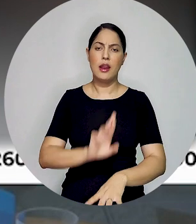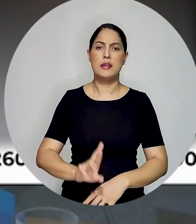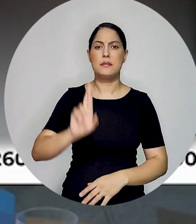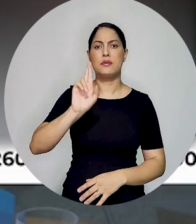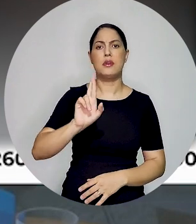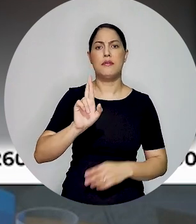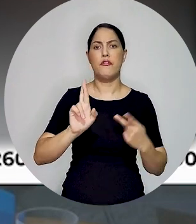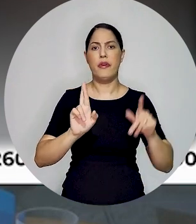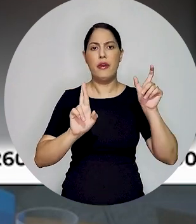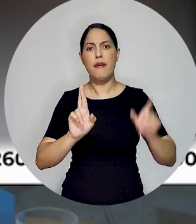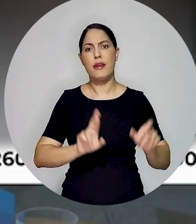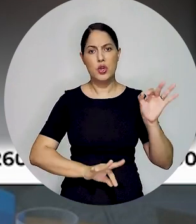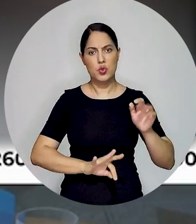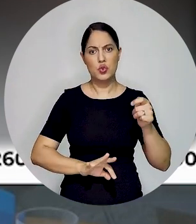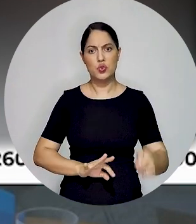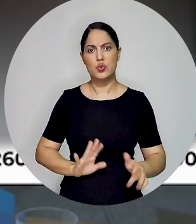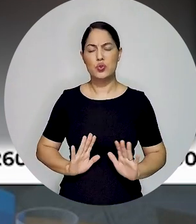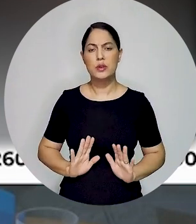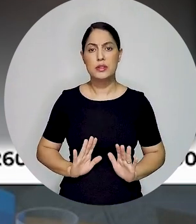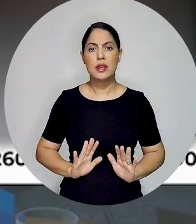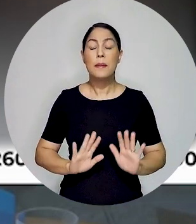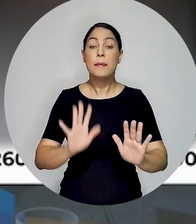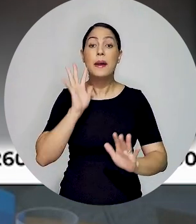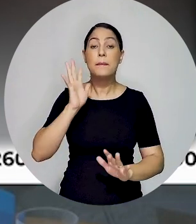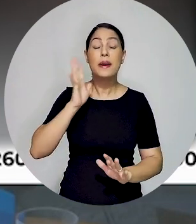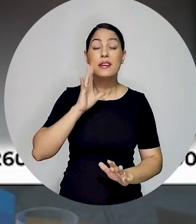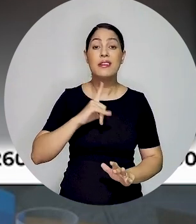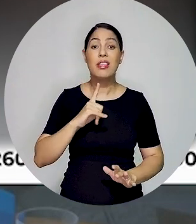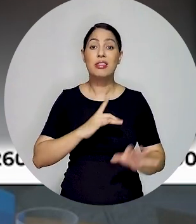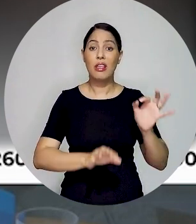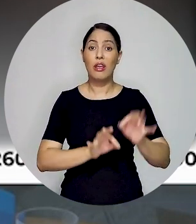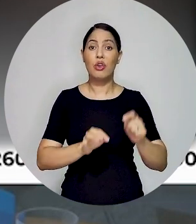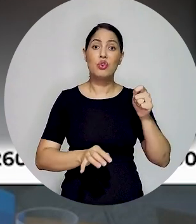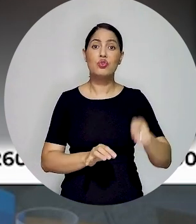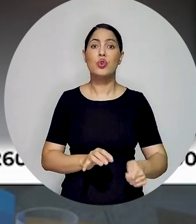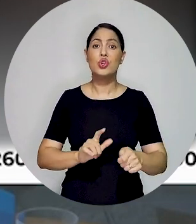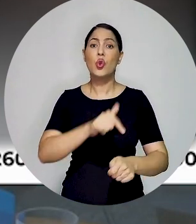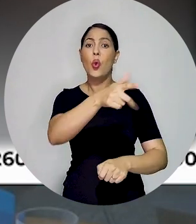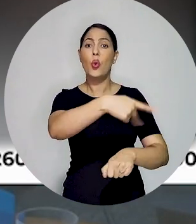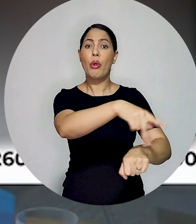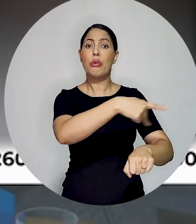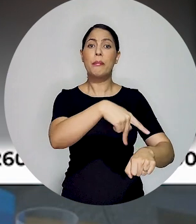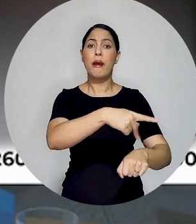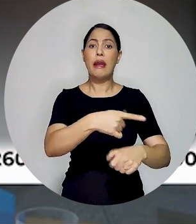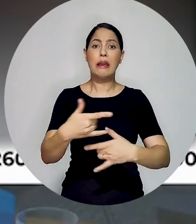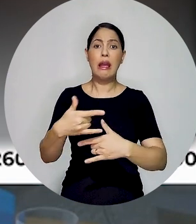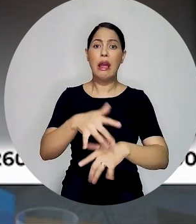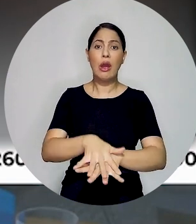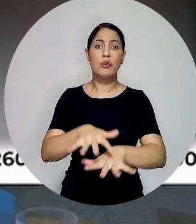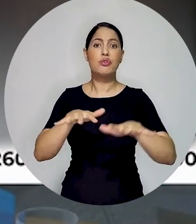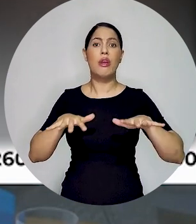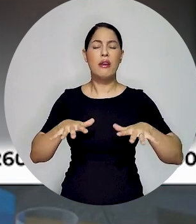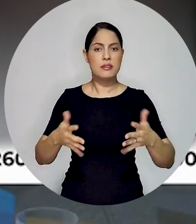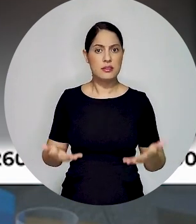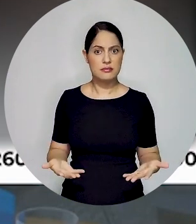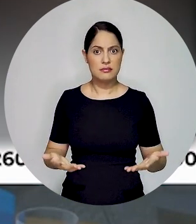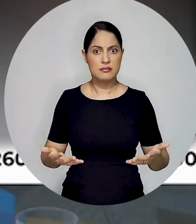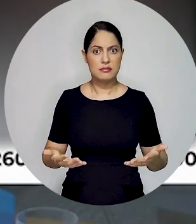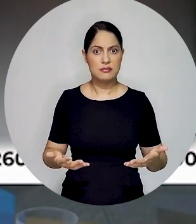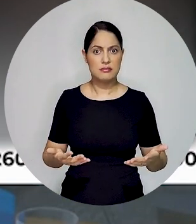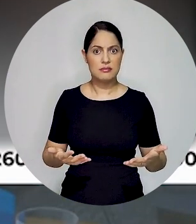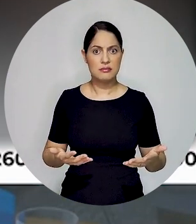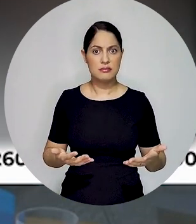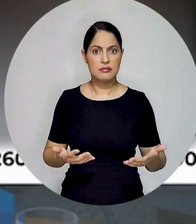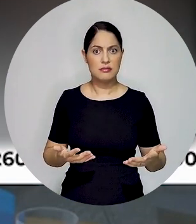jurisdicional sem ter ido à sua unidade, ou ir eventualmente à sua unidade. É caso de juiz fazendo audiência